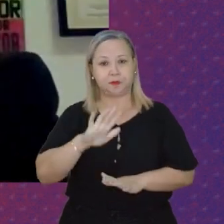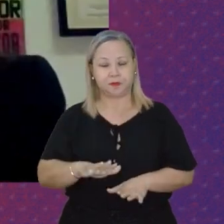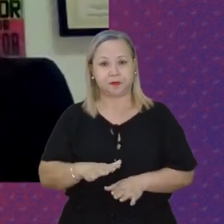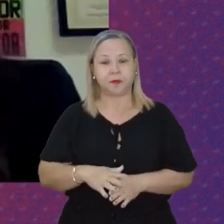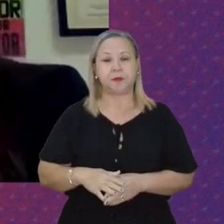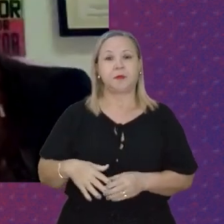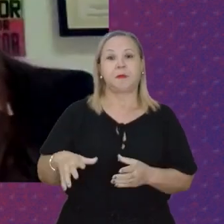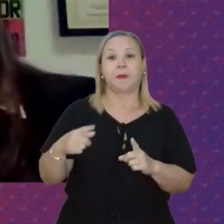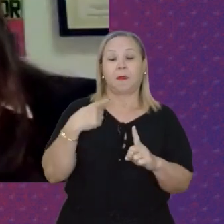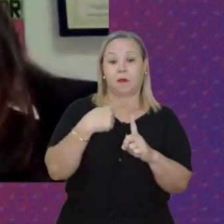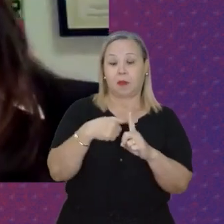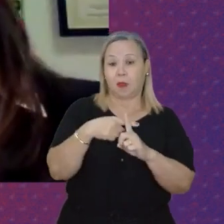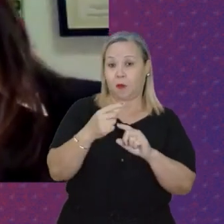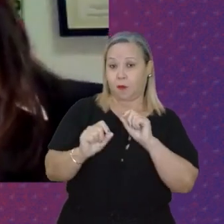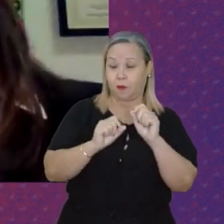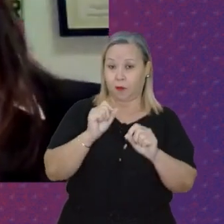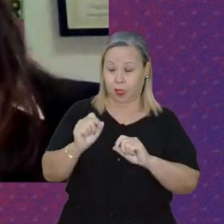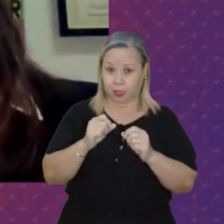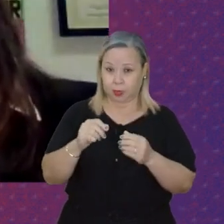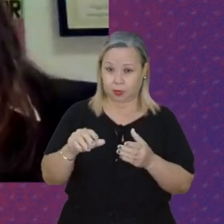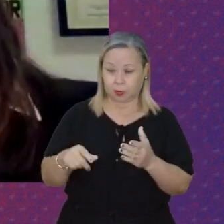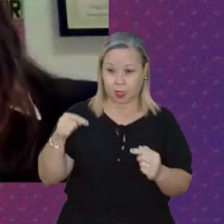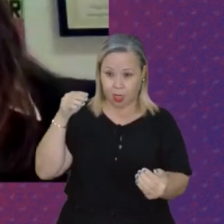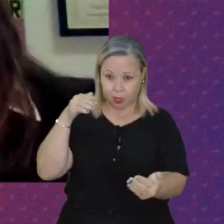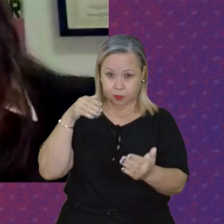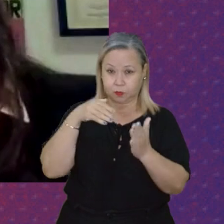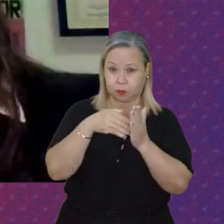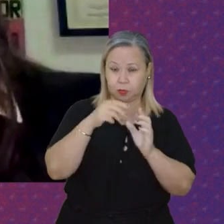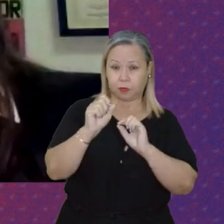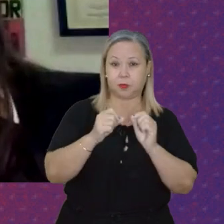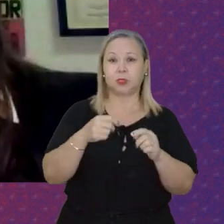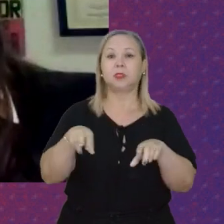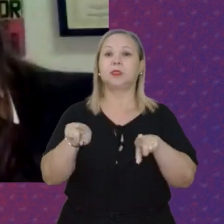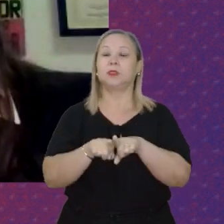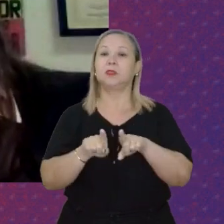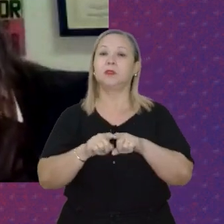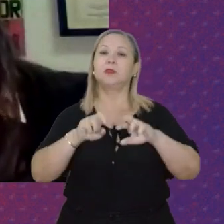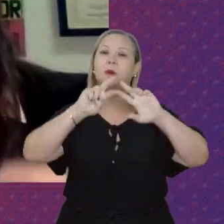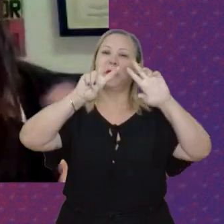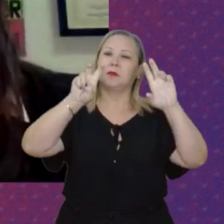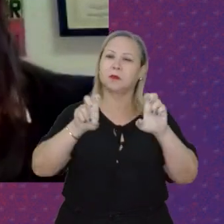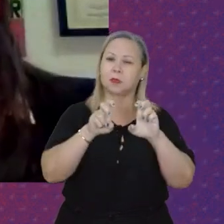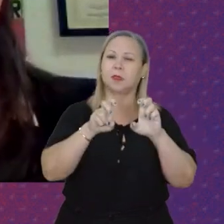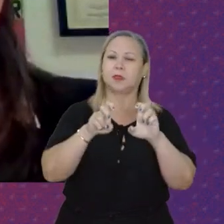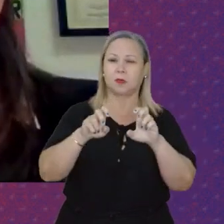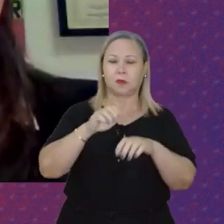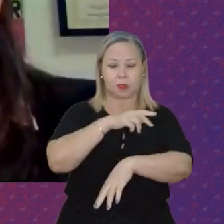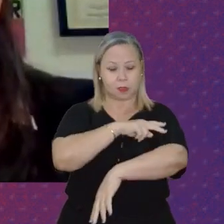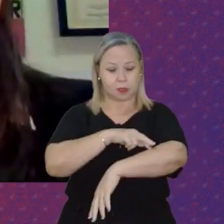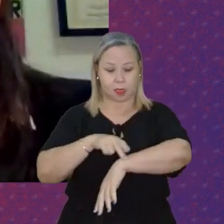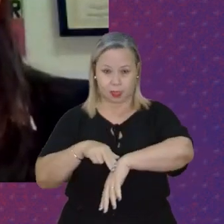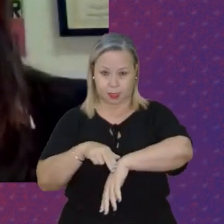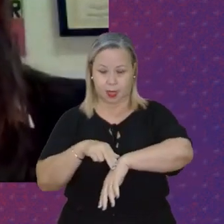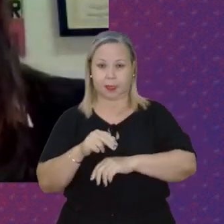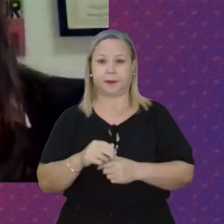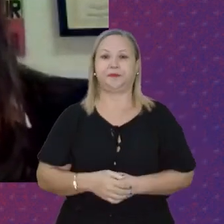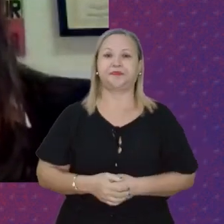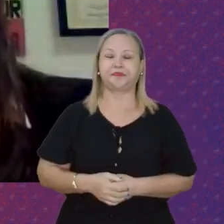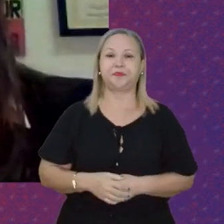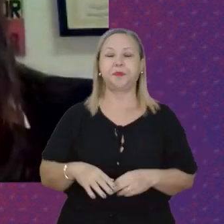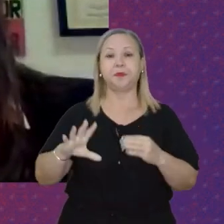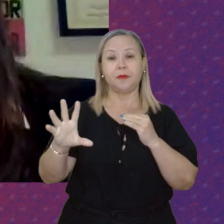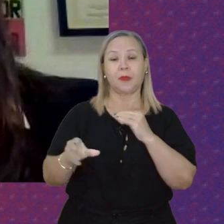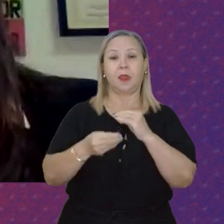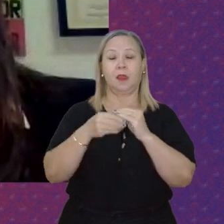adicionado em 2020 também o critério racial na distribuição desses fundos. E aí, gente, essa mesma emenda